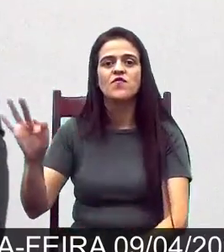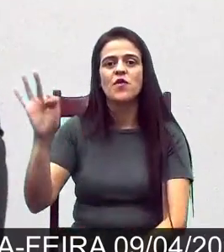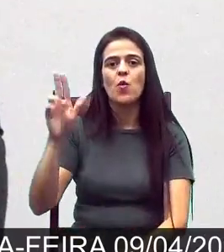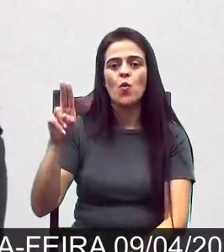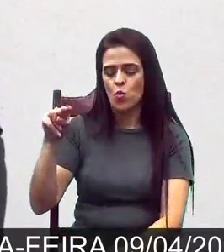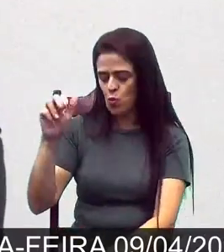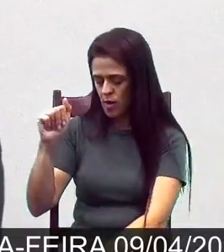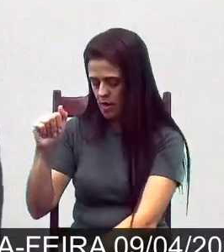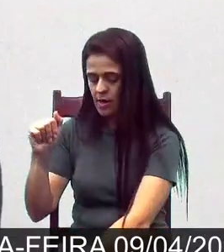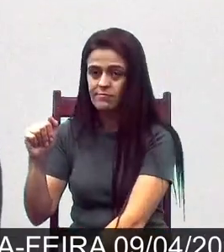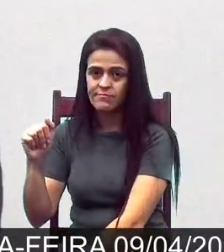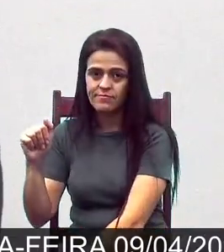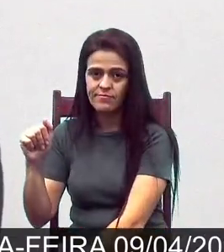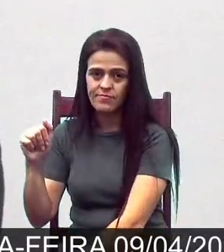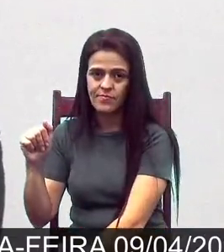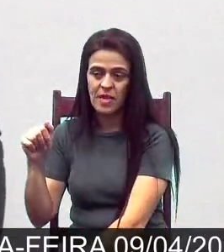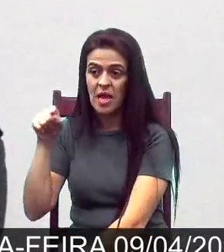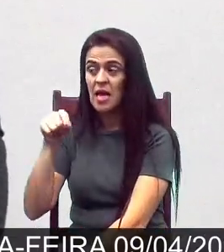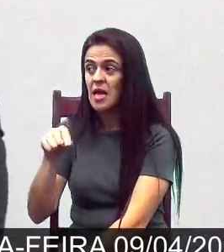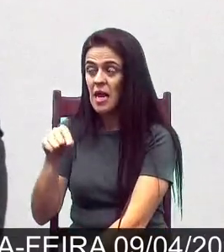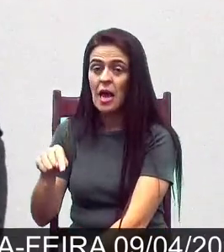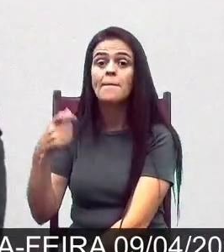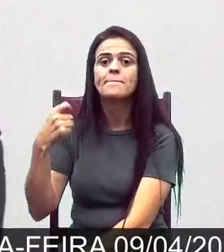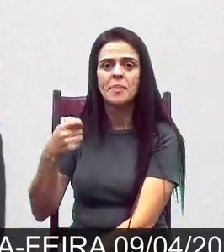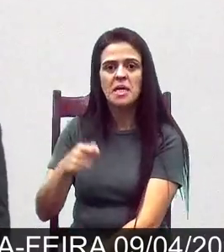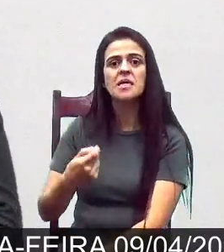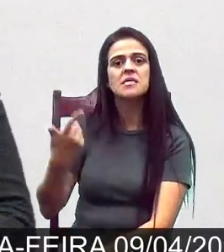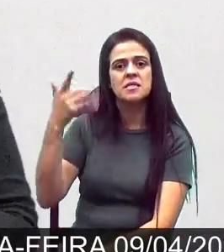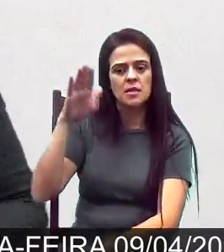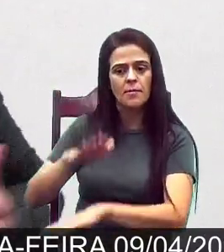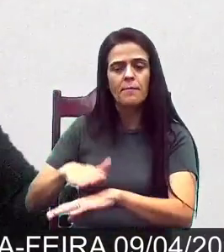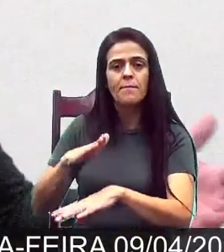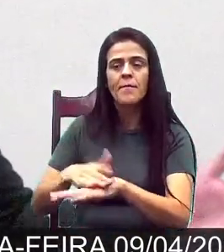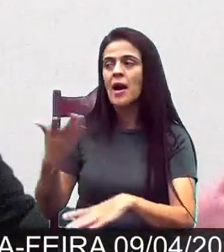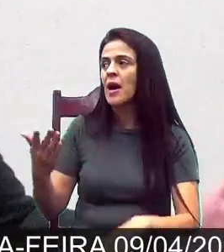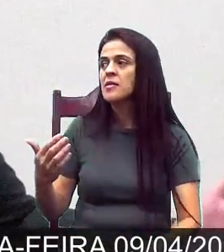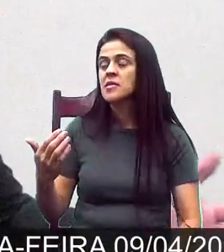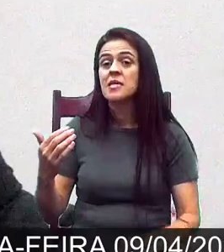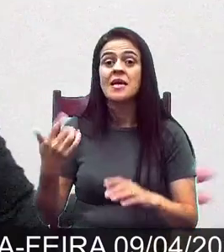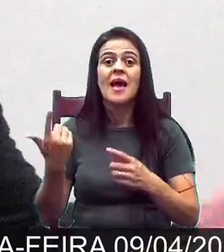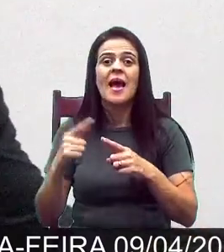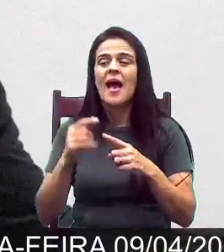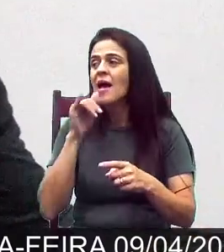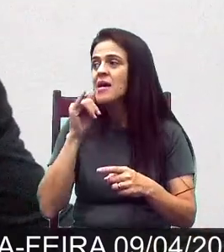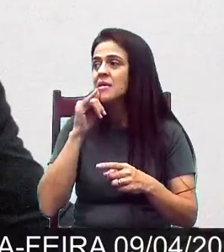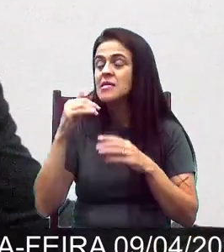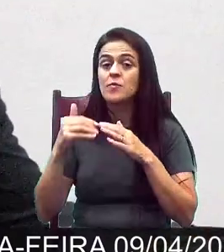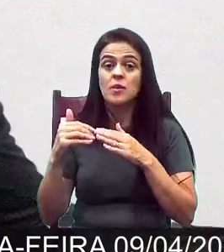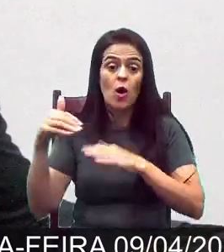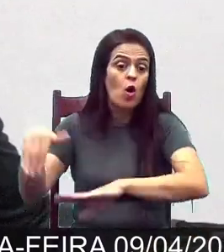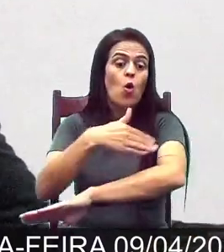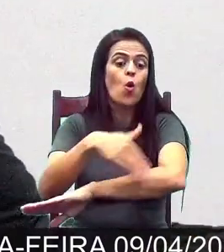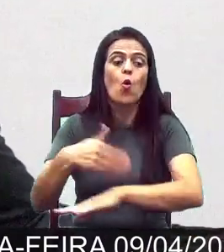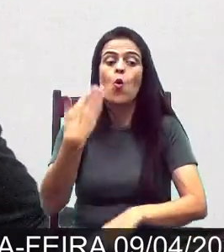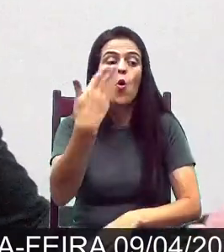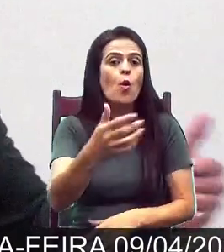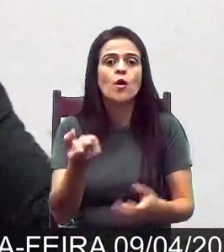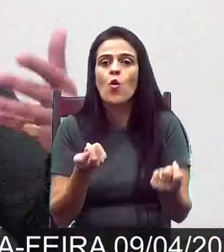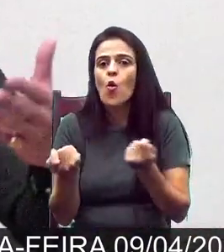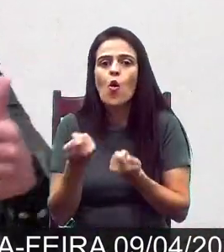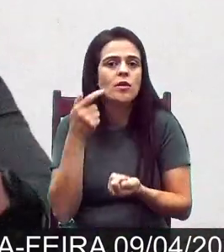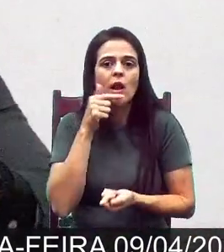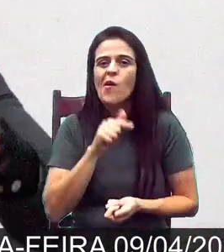universidade que deveria ter um conceito mais educacional, mas como está da porta para fora, realmente ela não vai ter como controlar